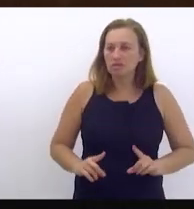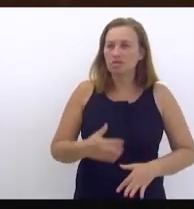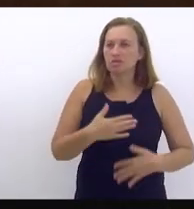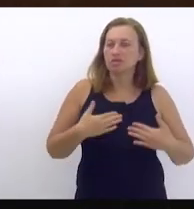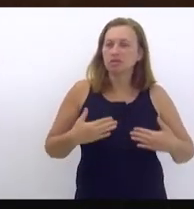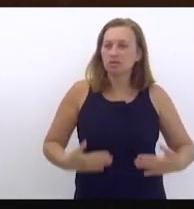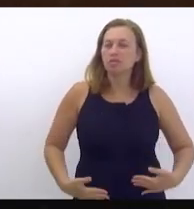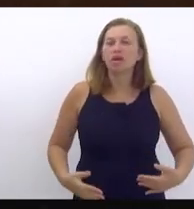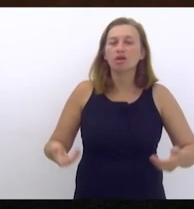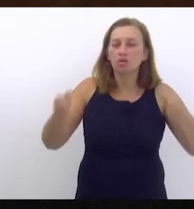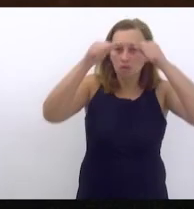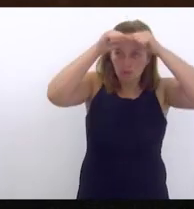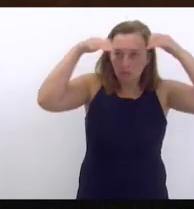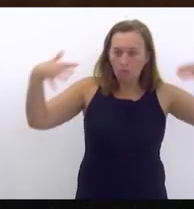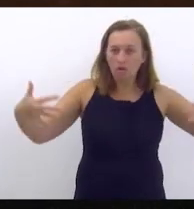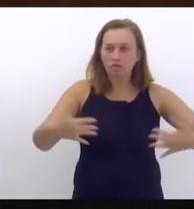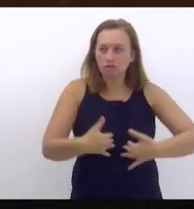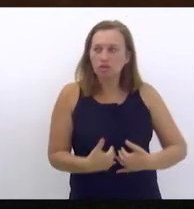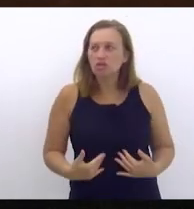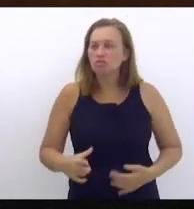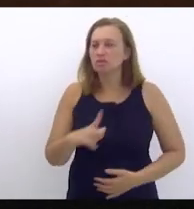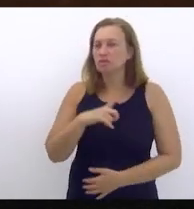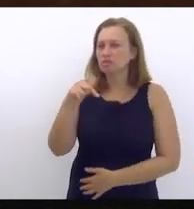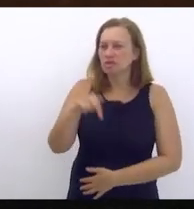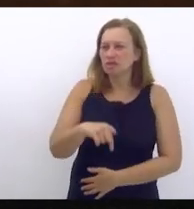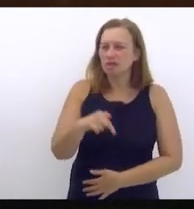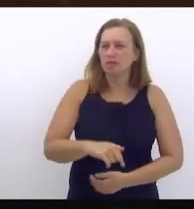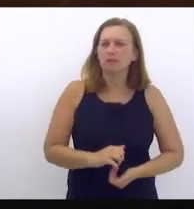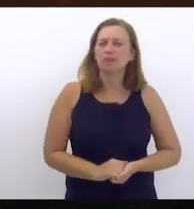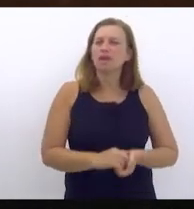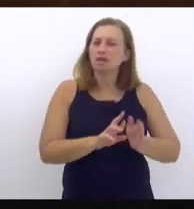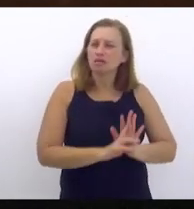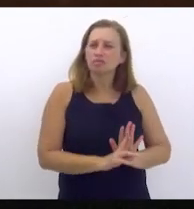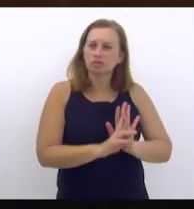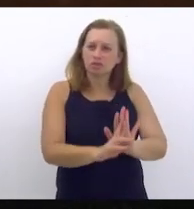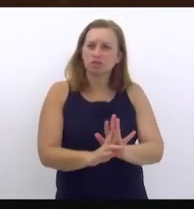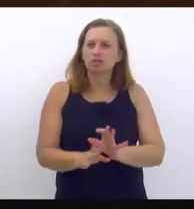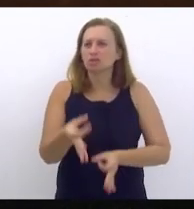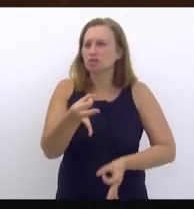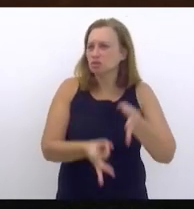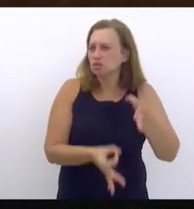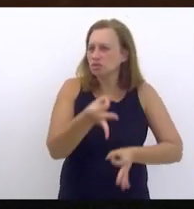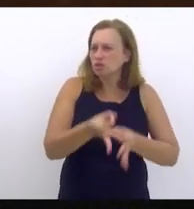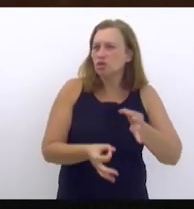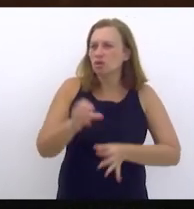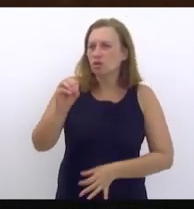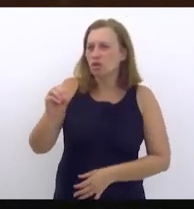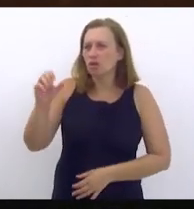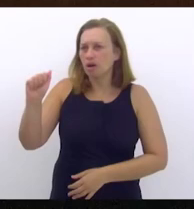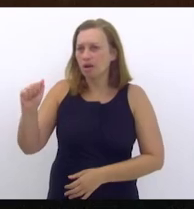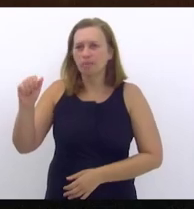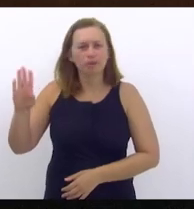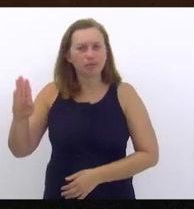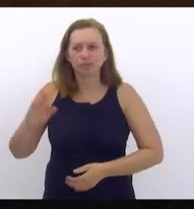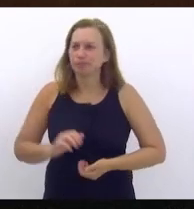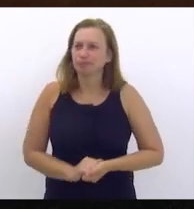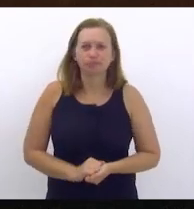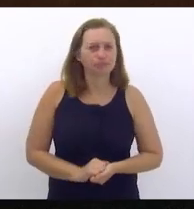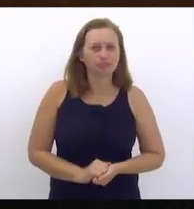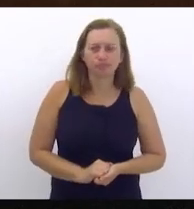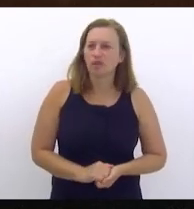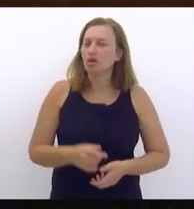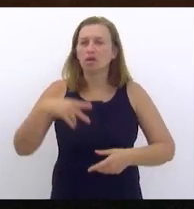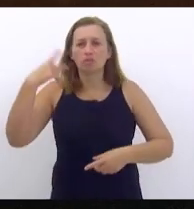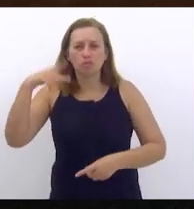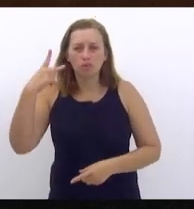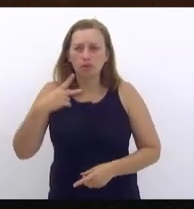os autistas. Teremos aqui representantes da Justiça, da OAB, né, políticos